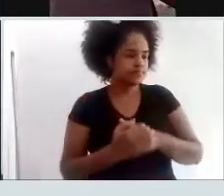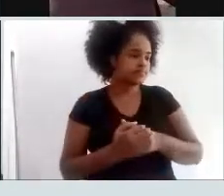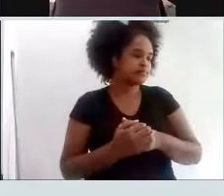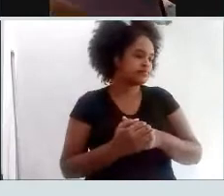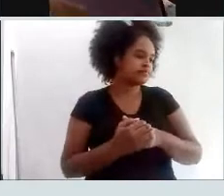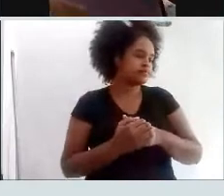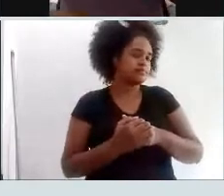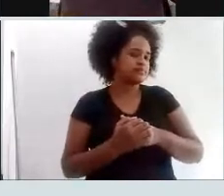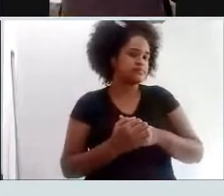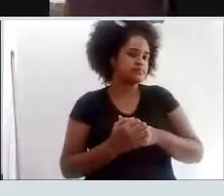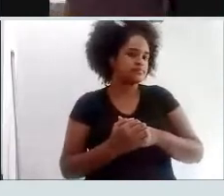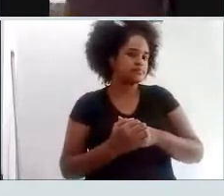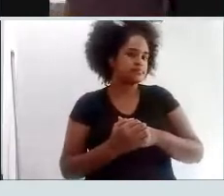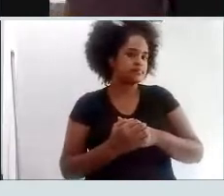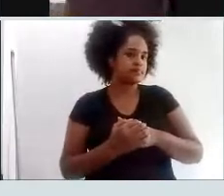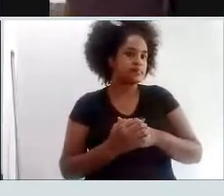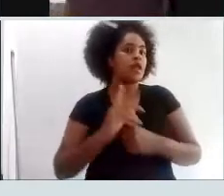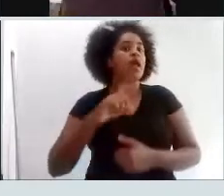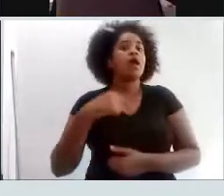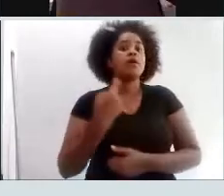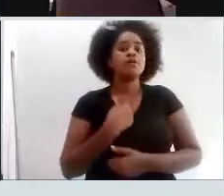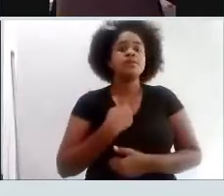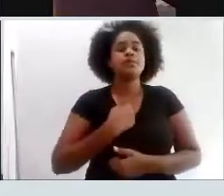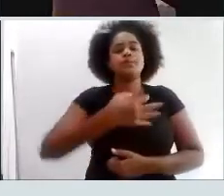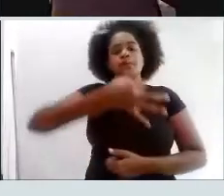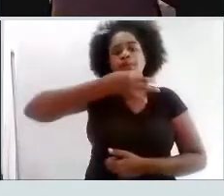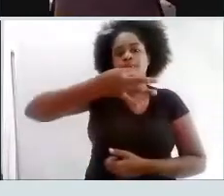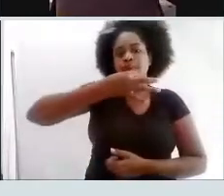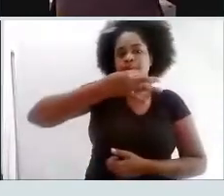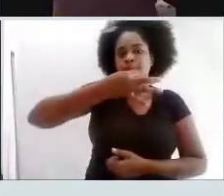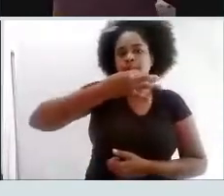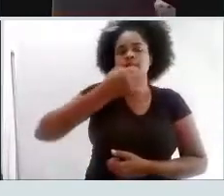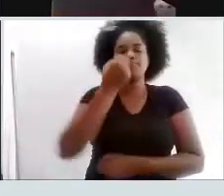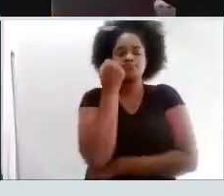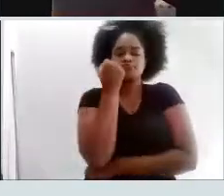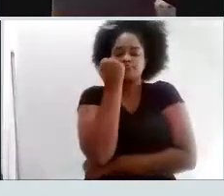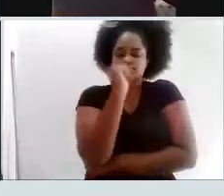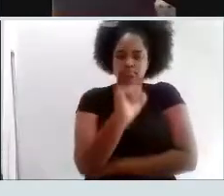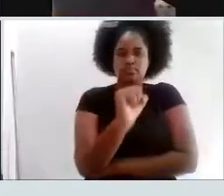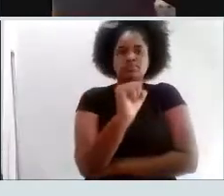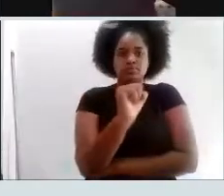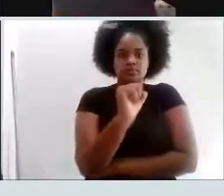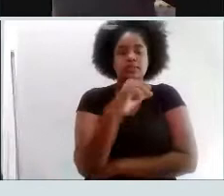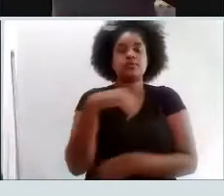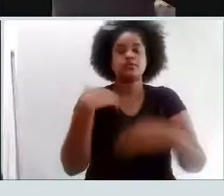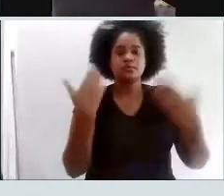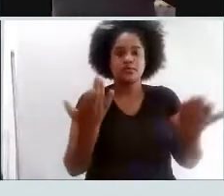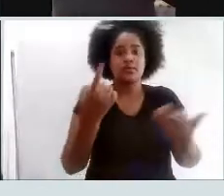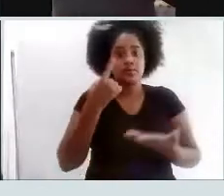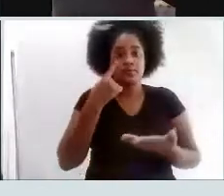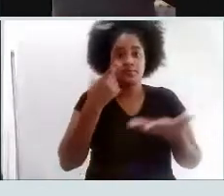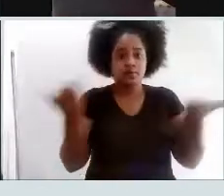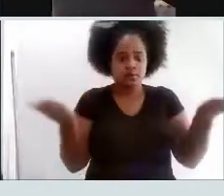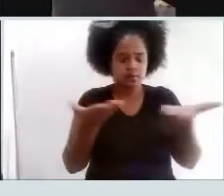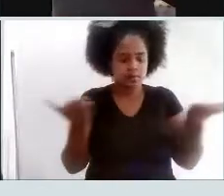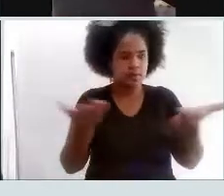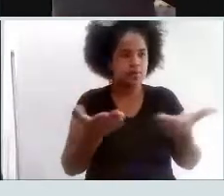a gente vai realmente opinar, refutar e defender. Então, eu vi agora aqui